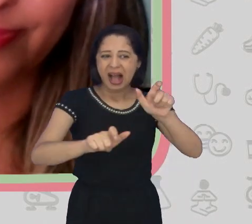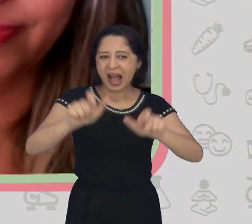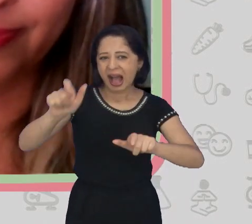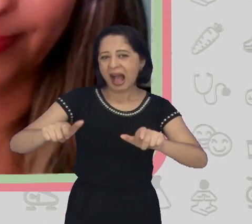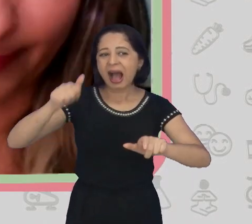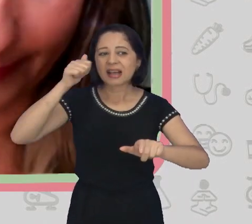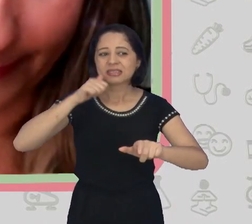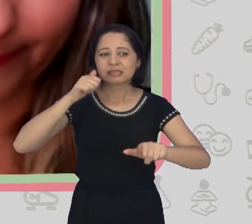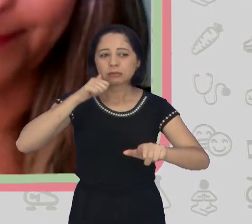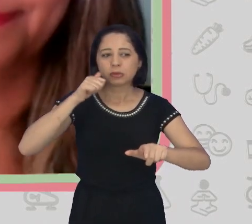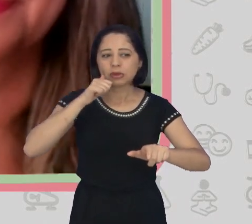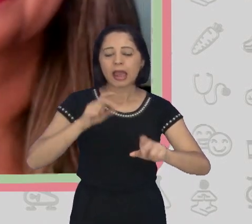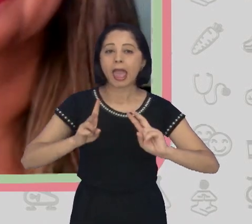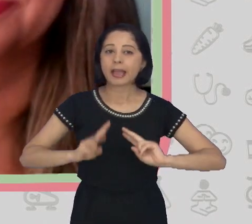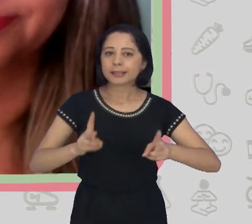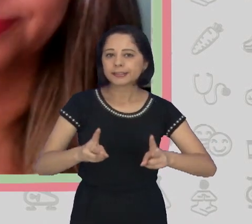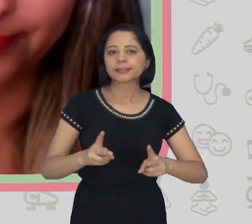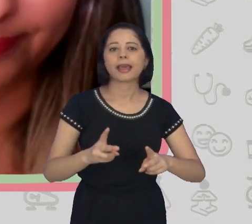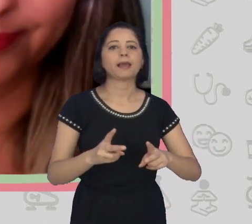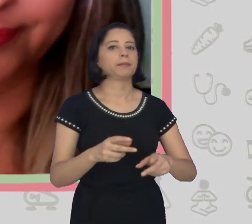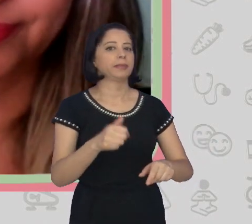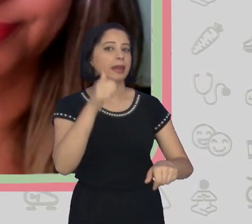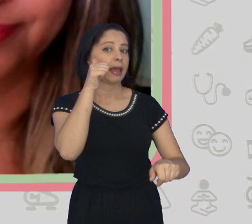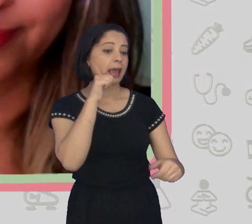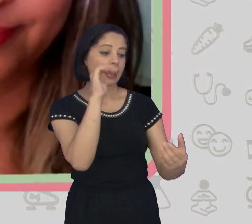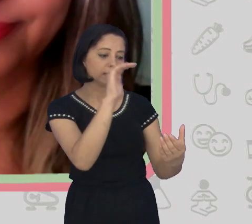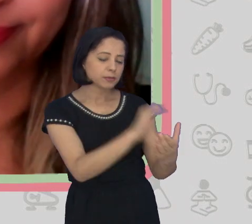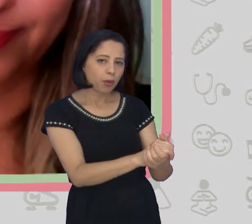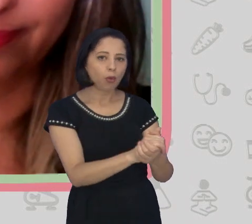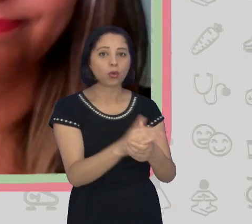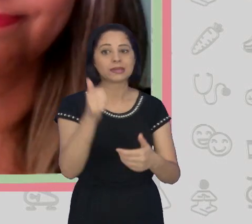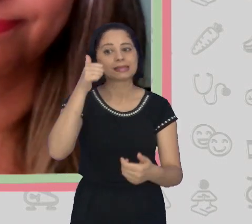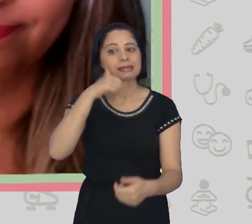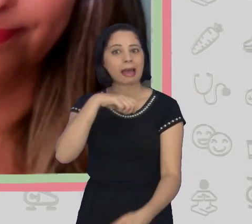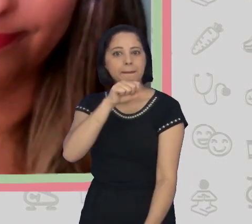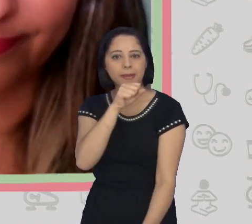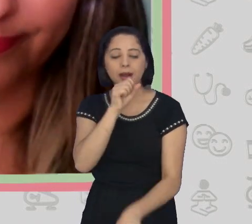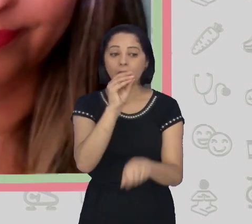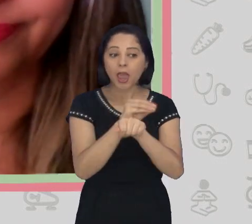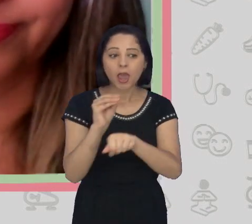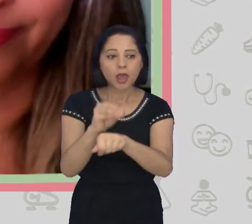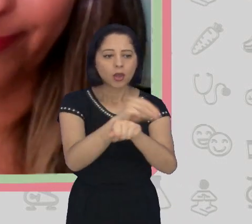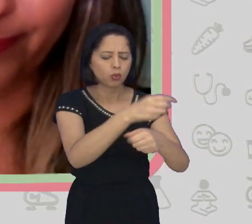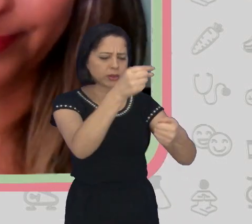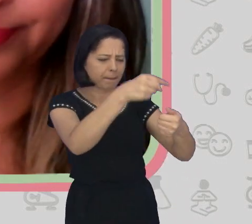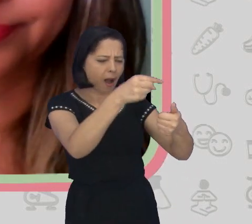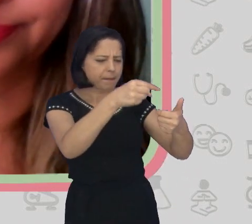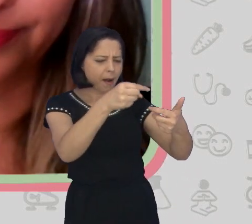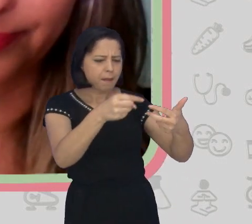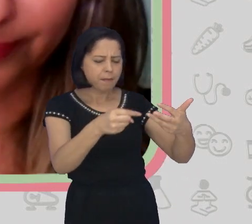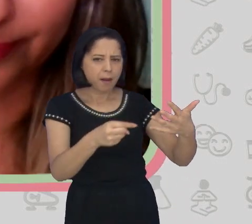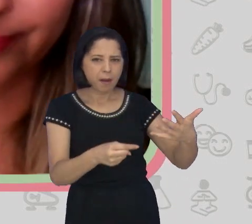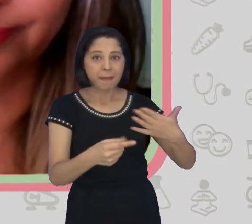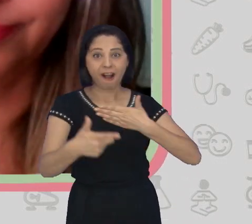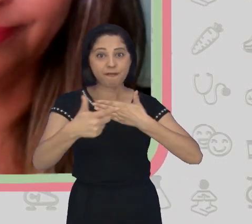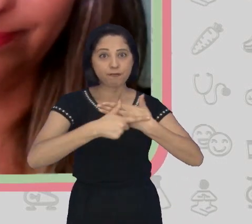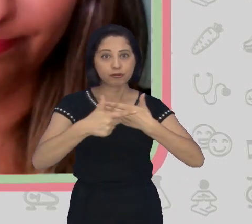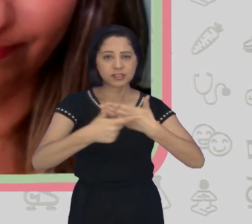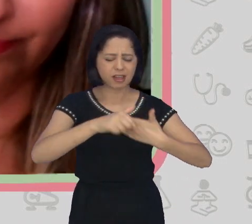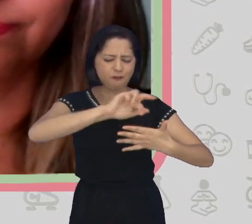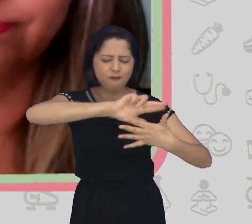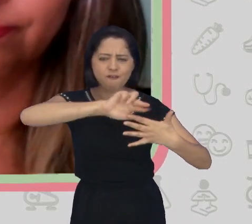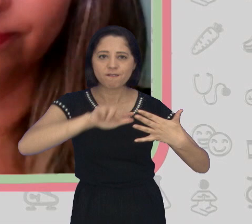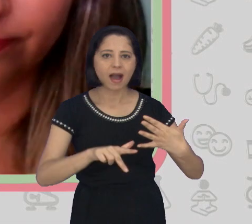como mães, esposas, profissionais e cuidadoras. O que pode levar aí, de repente, uma carga emocional